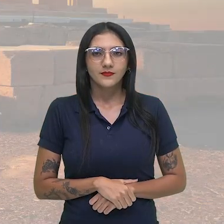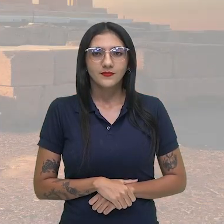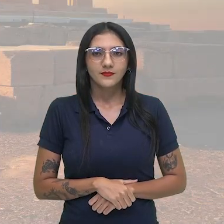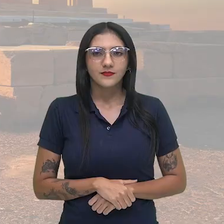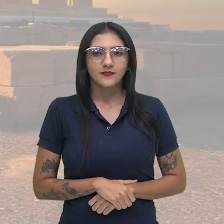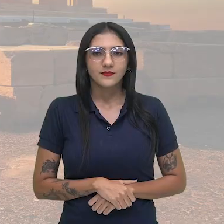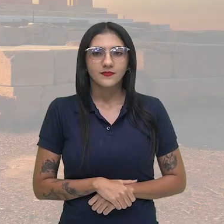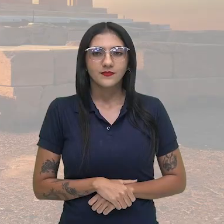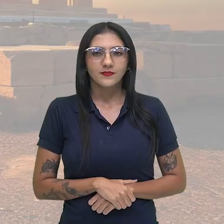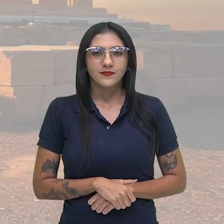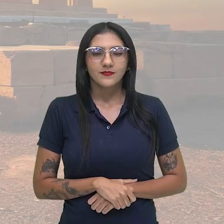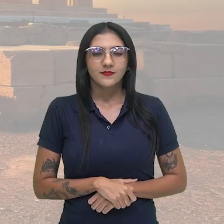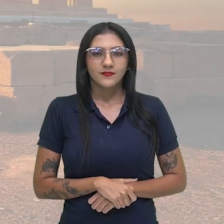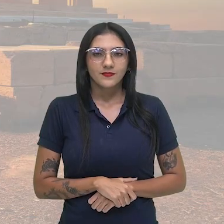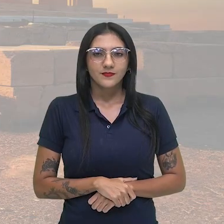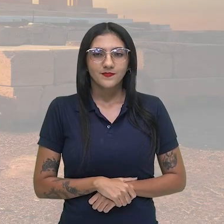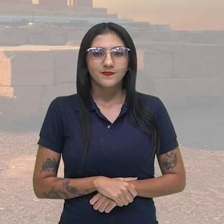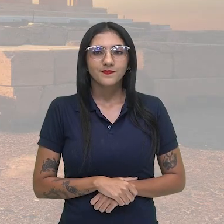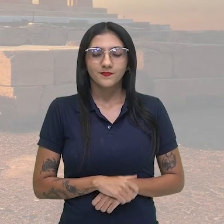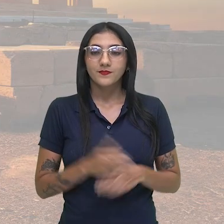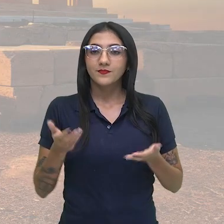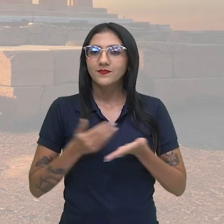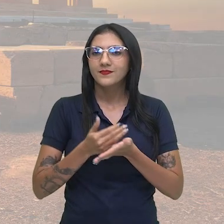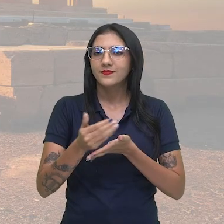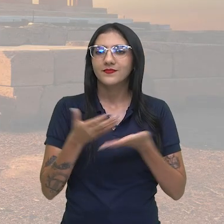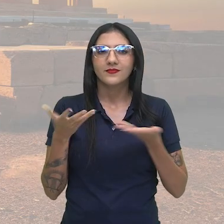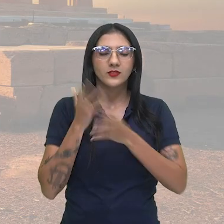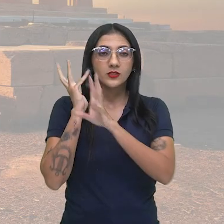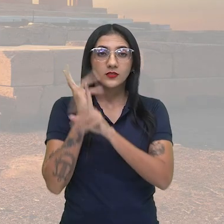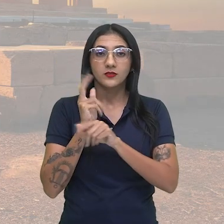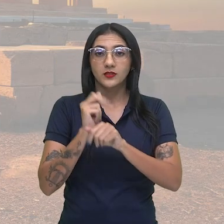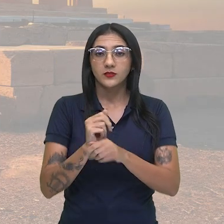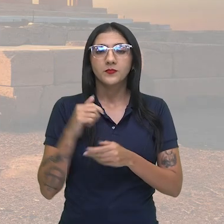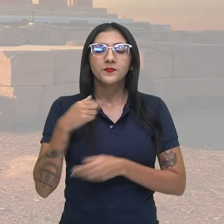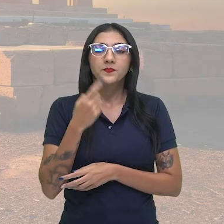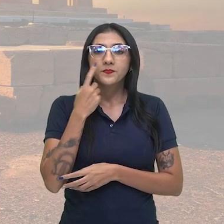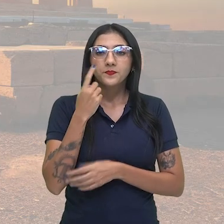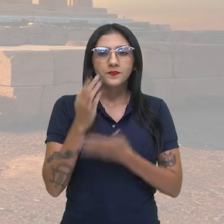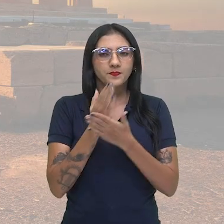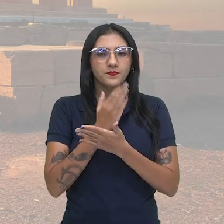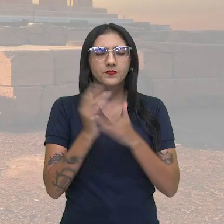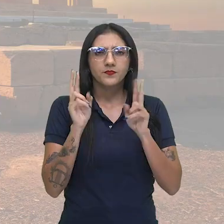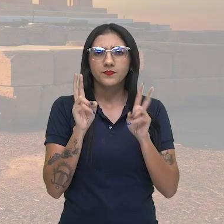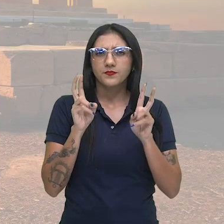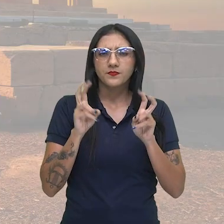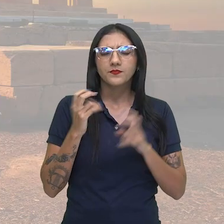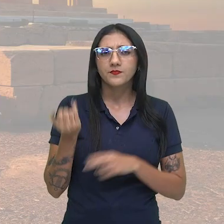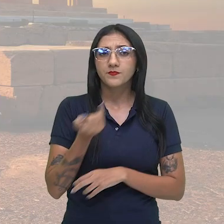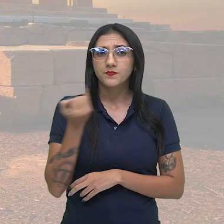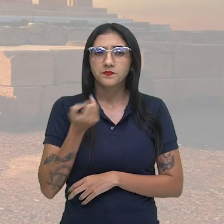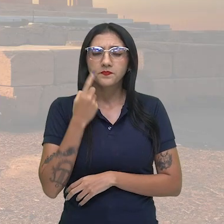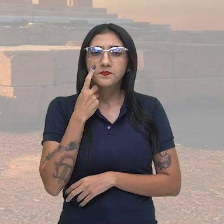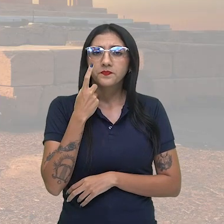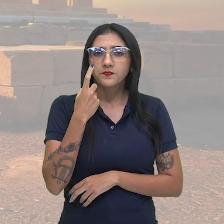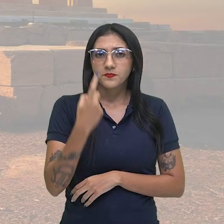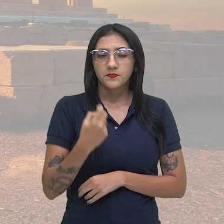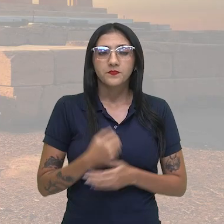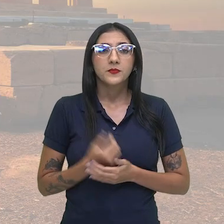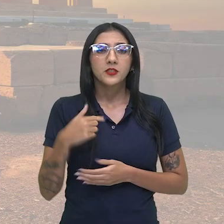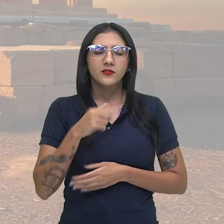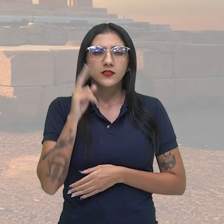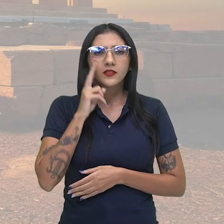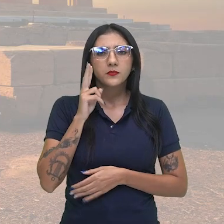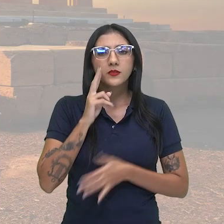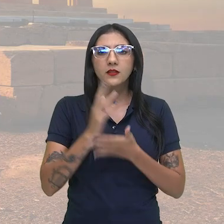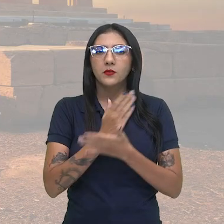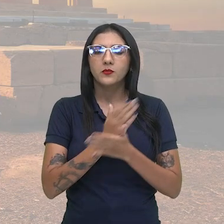Muito bem, pessoal. Nesta nossa aula de revisão, nós teremos alguns assuntos bem interessantes, né? Nós vamos buscar o conceito de